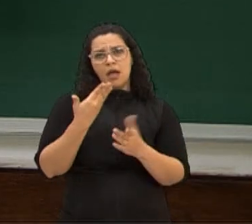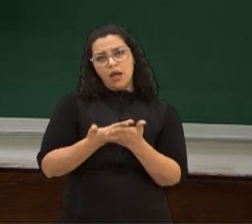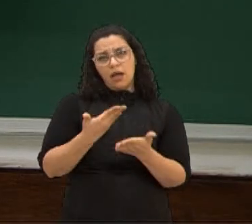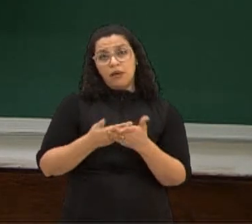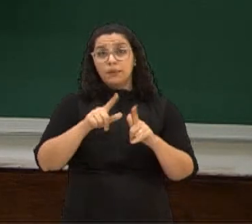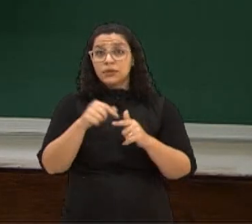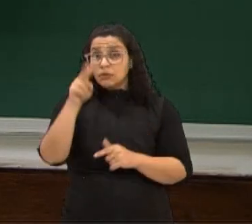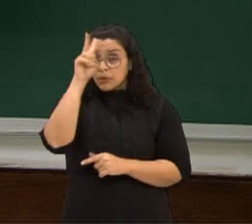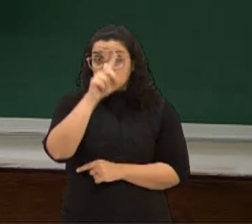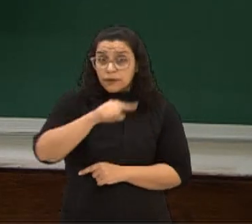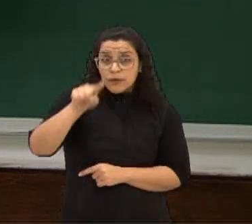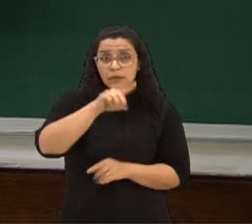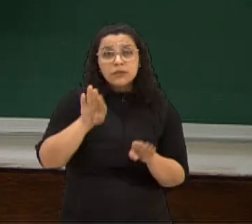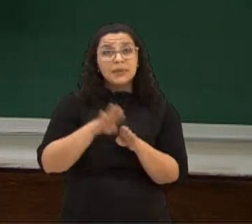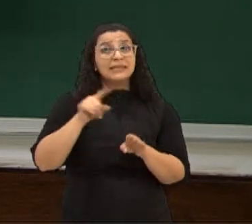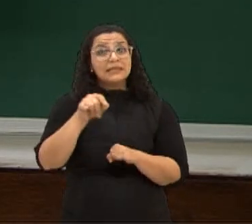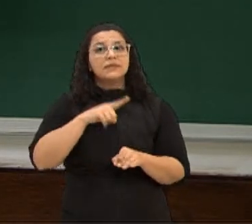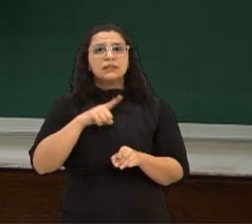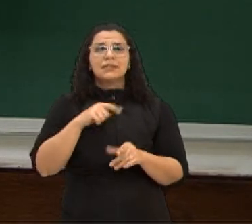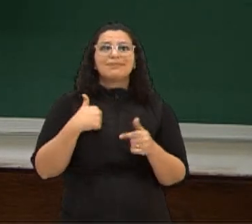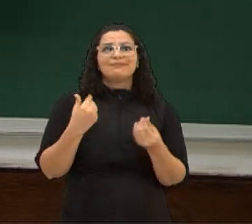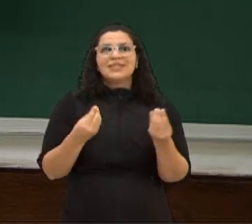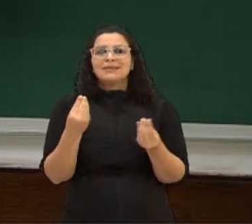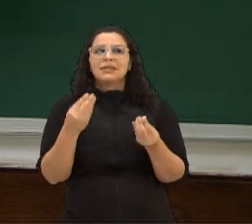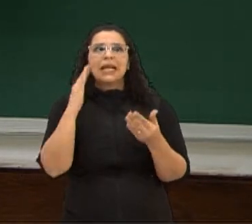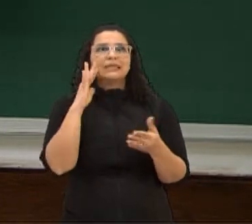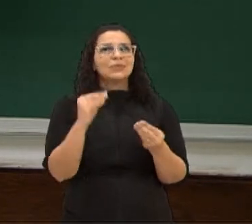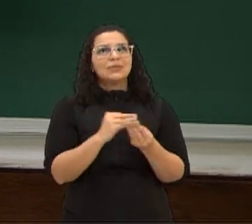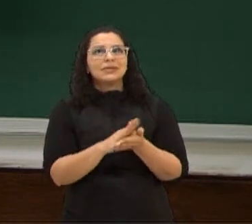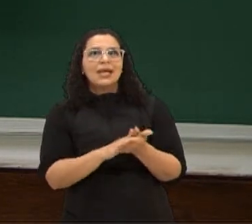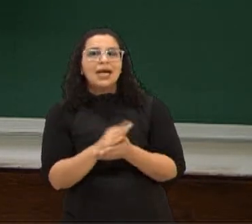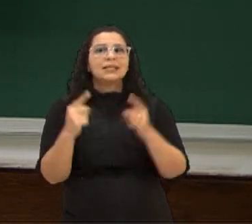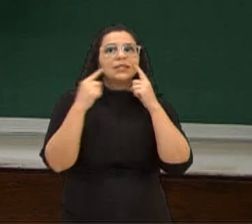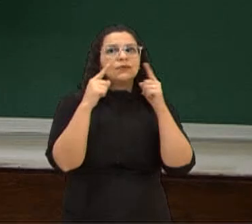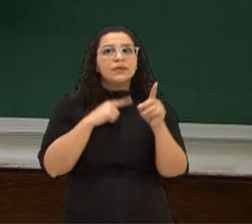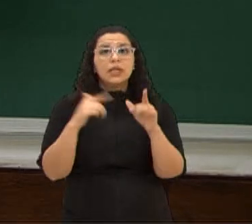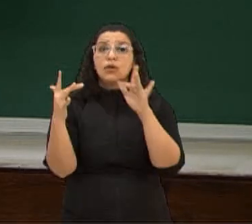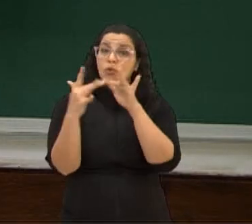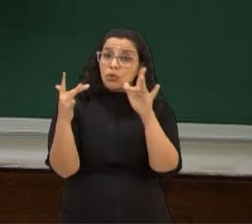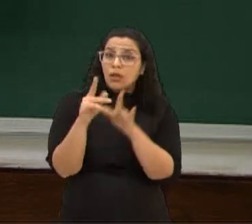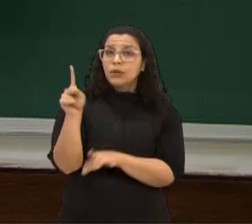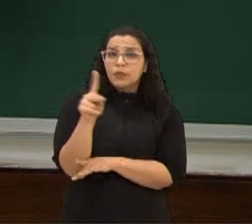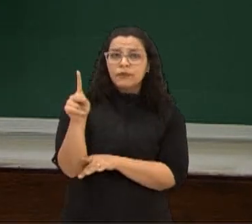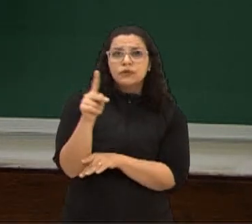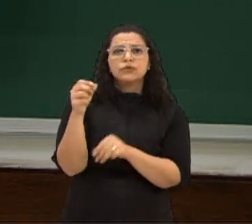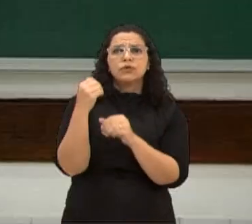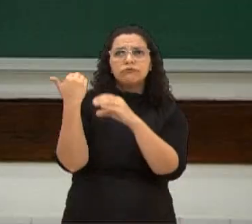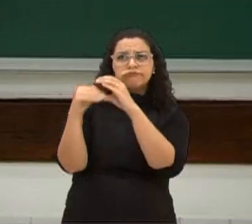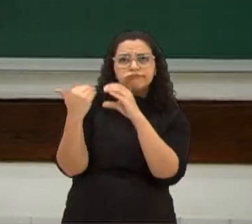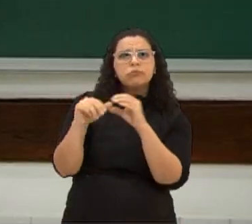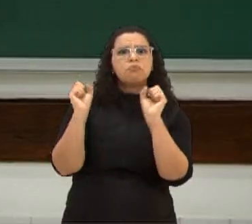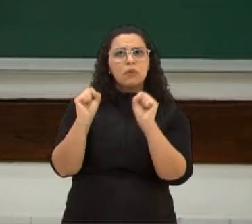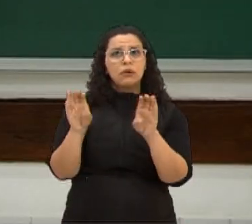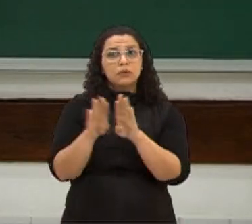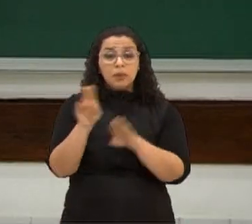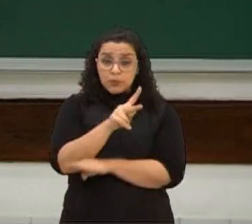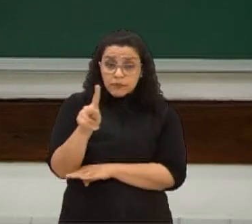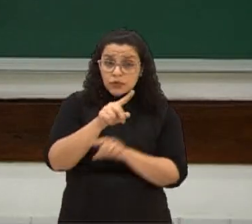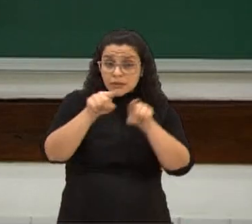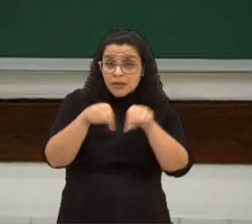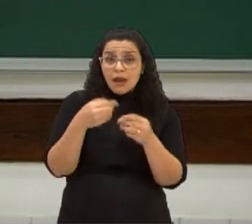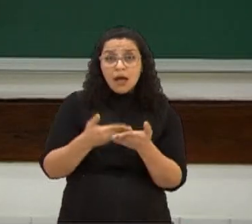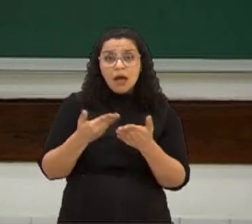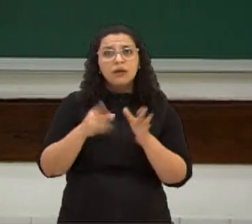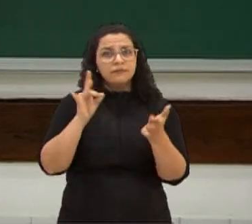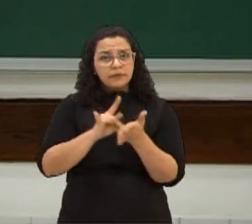volto a lembrá-los que, se por um acaso você não está compreendendo, entre em contato com o seu professor mesmo ali da